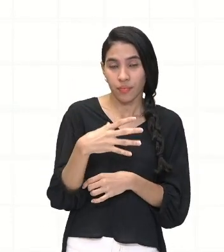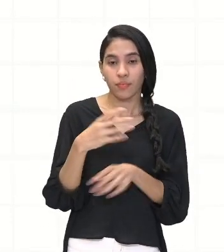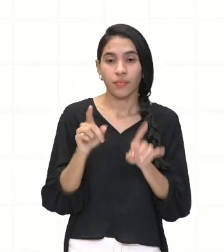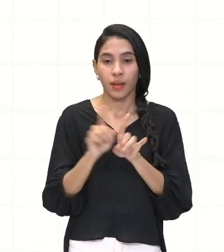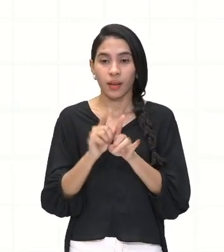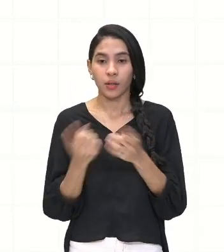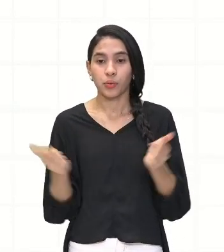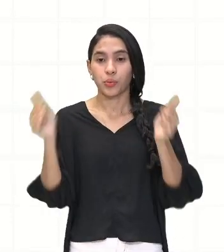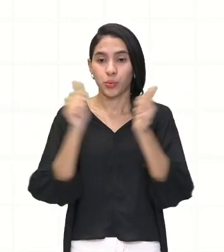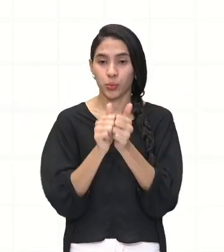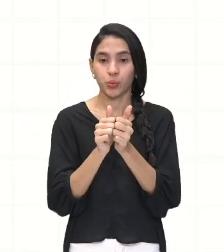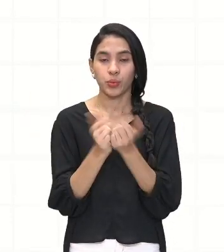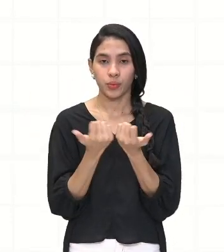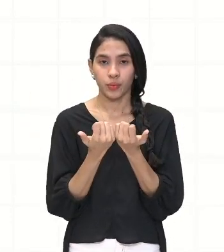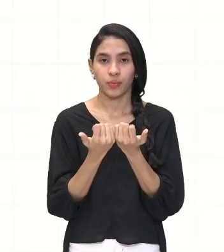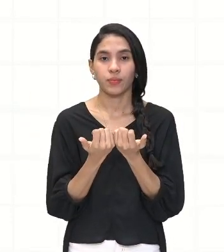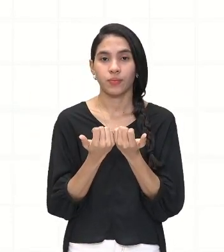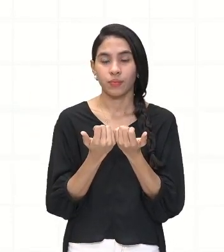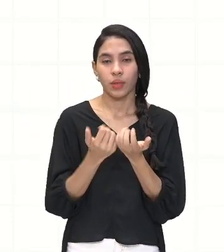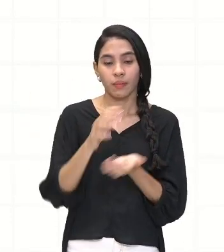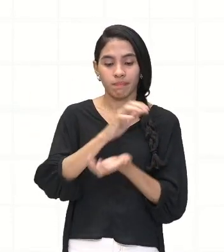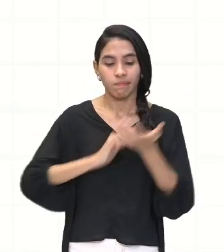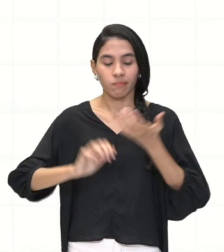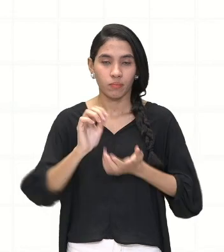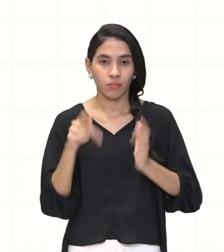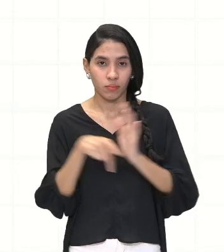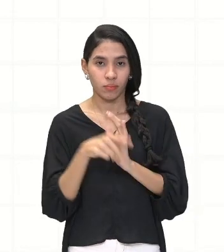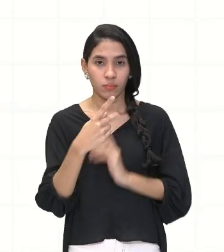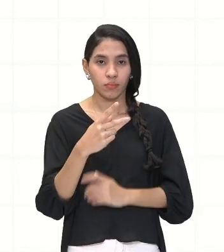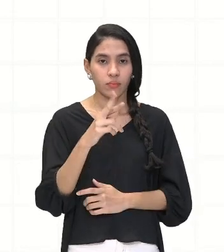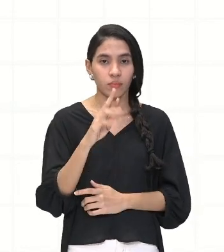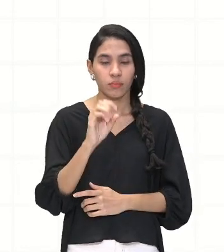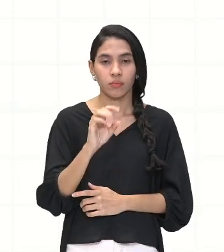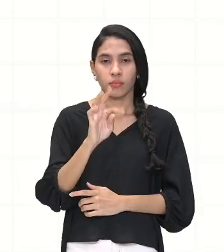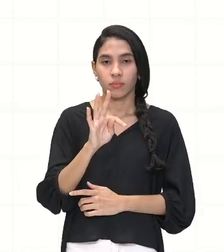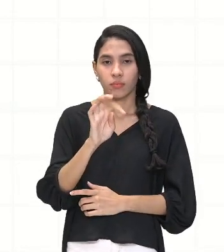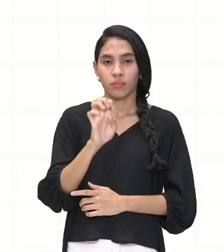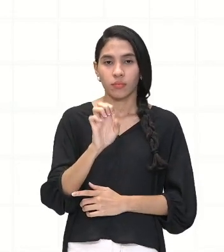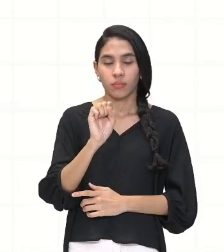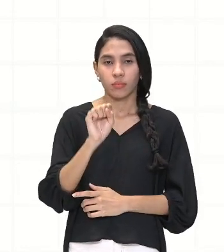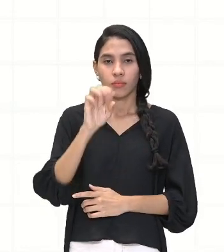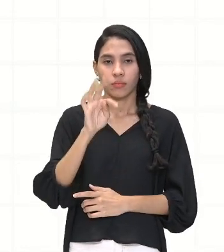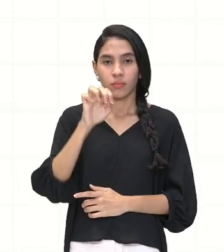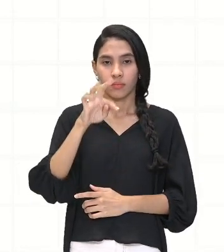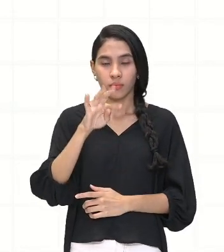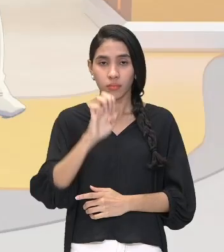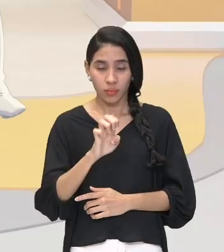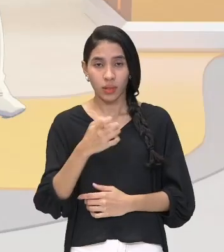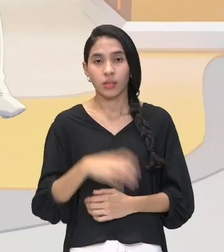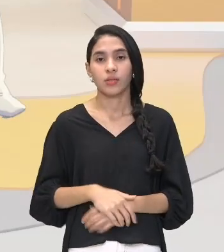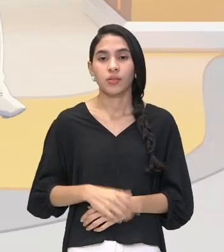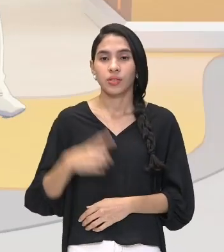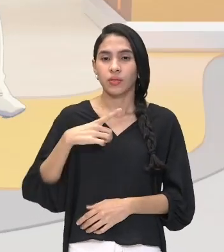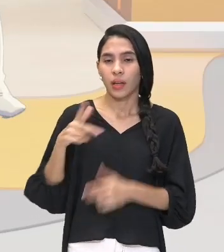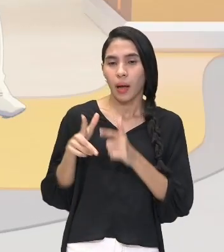aliada às reformas protestantes, limitaram o poder do Papa em muitas regiões